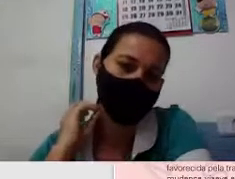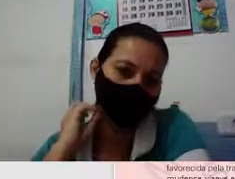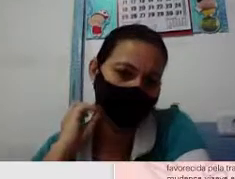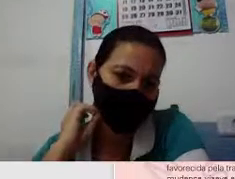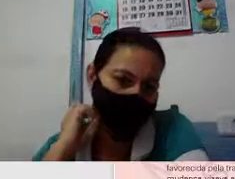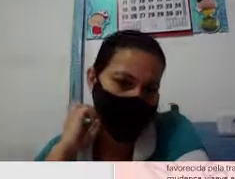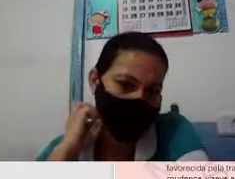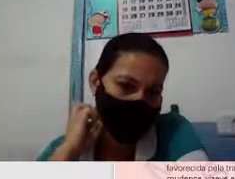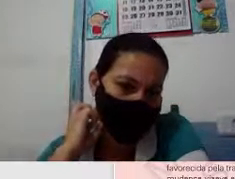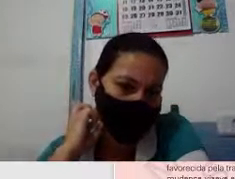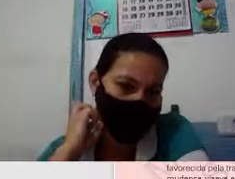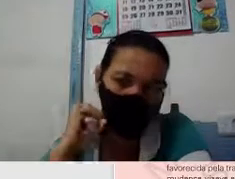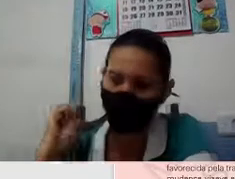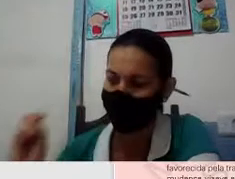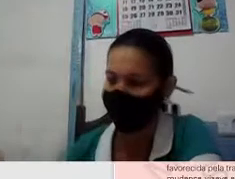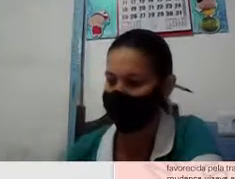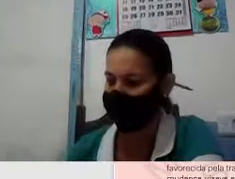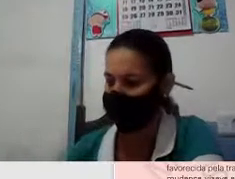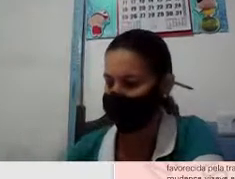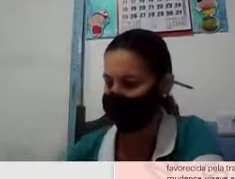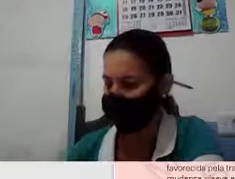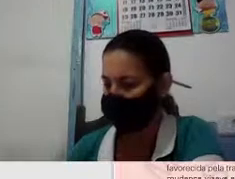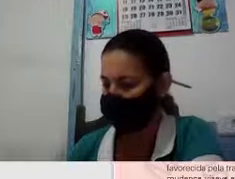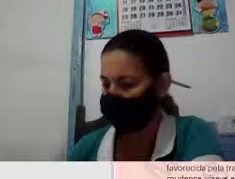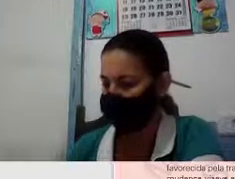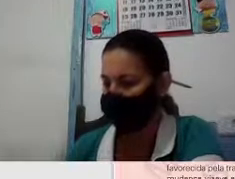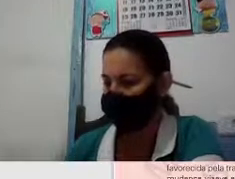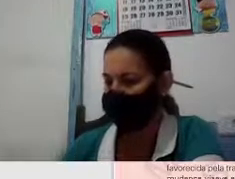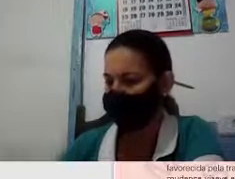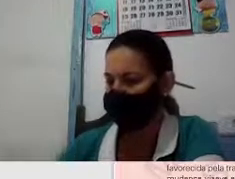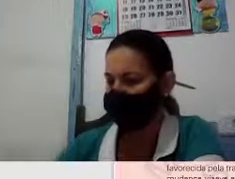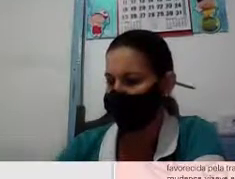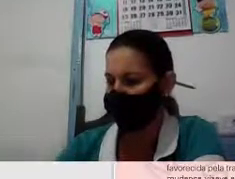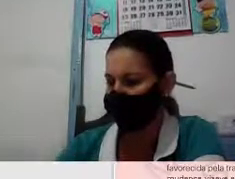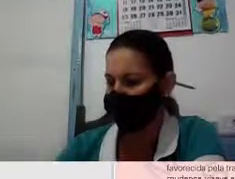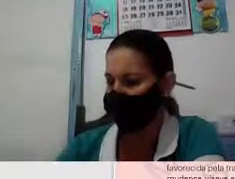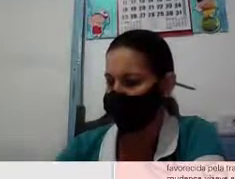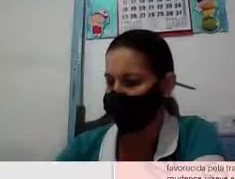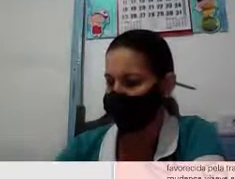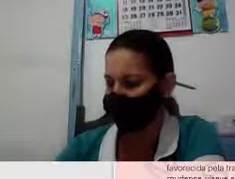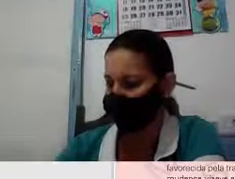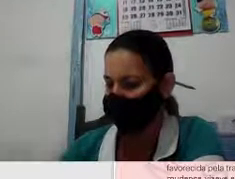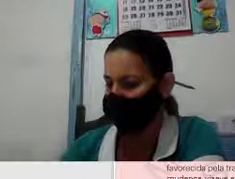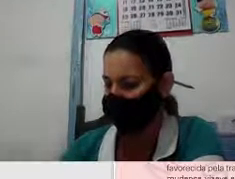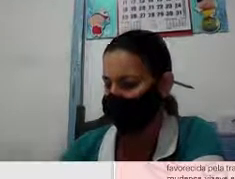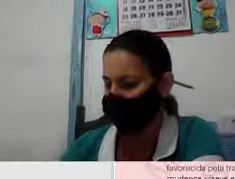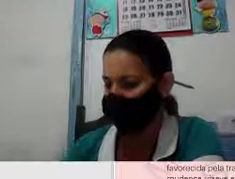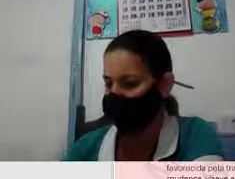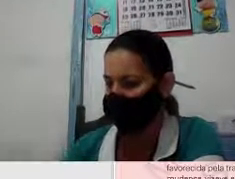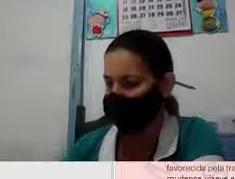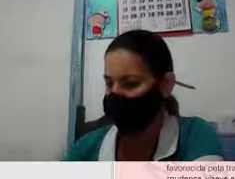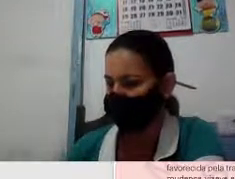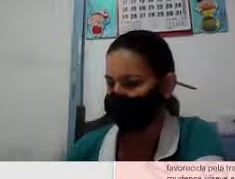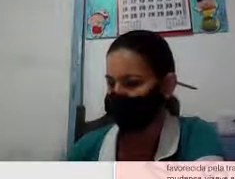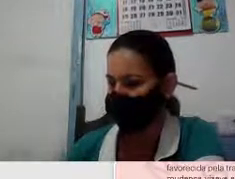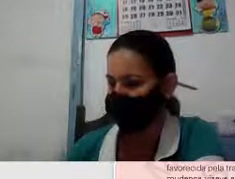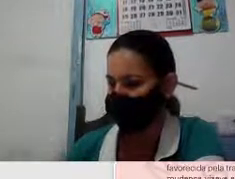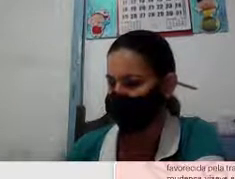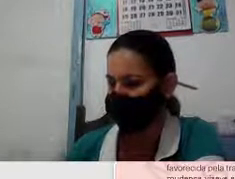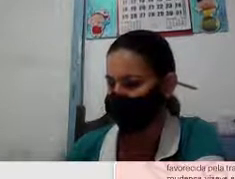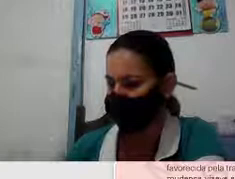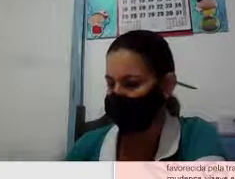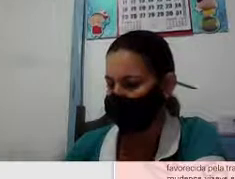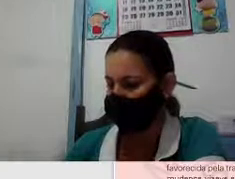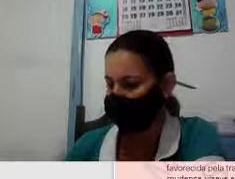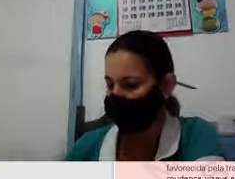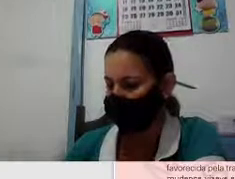a aproximação com Vila Rica, que se destacava como centro econômico da Colômbia, graças à mineração. Como produto da influência